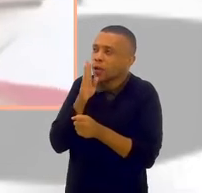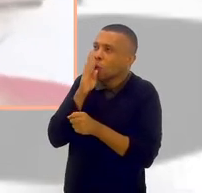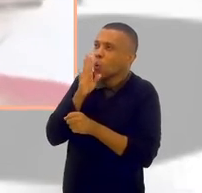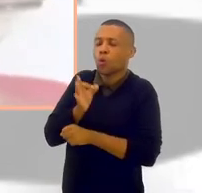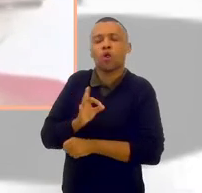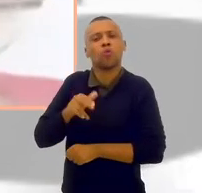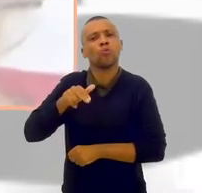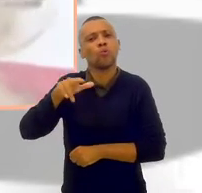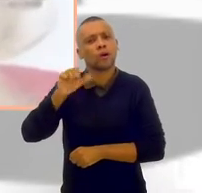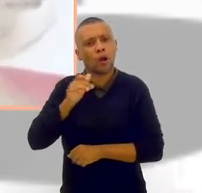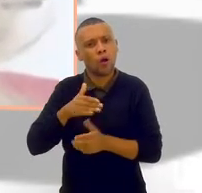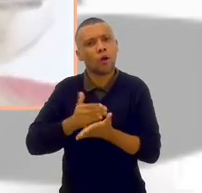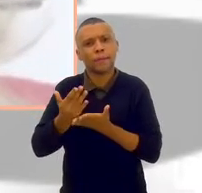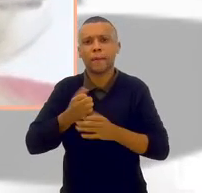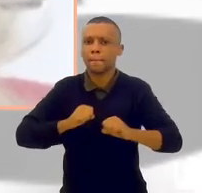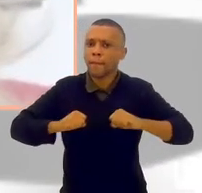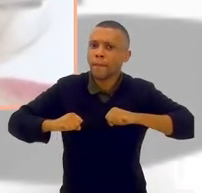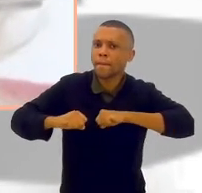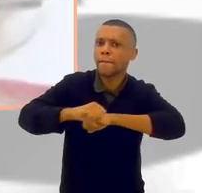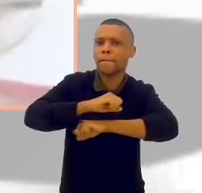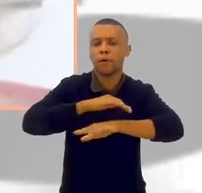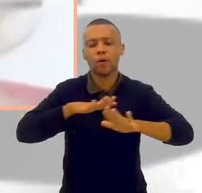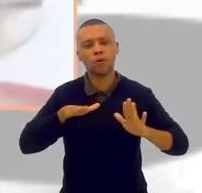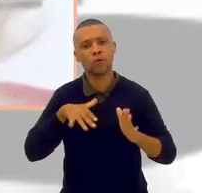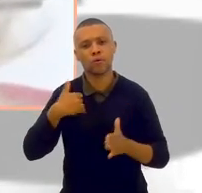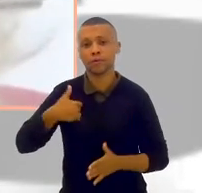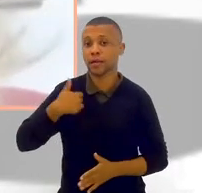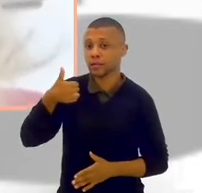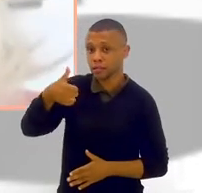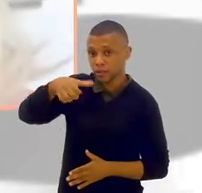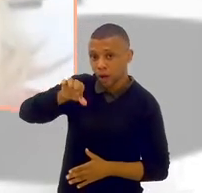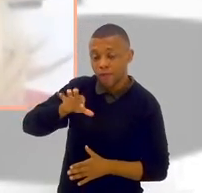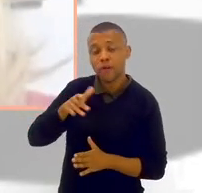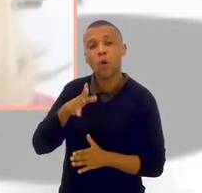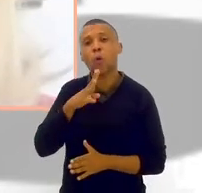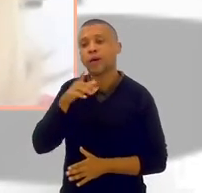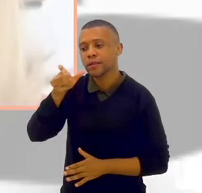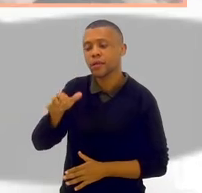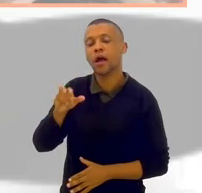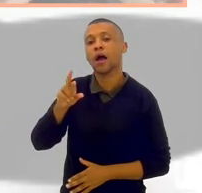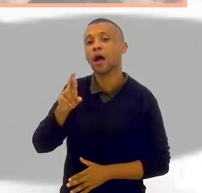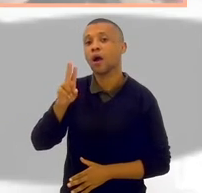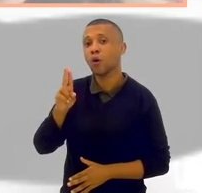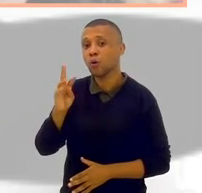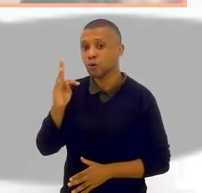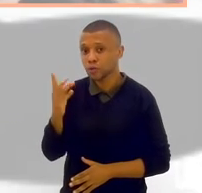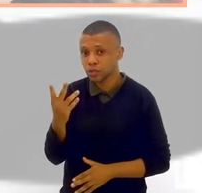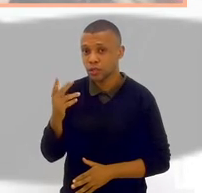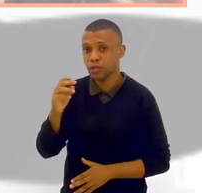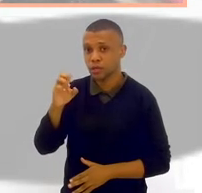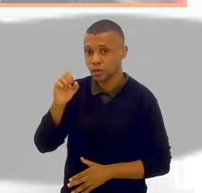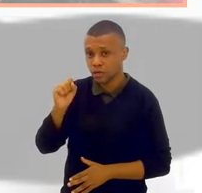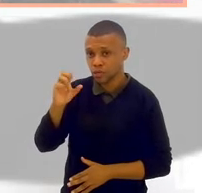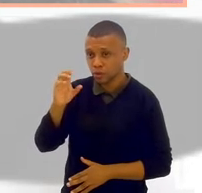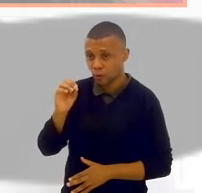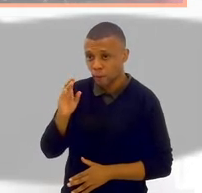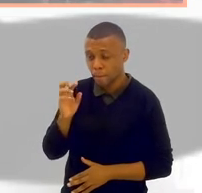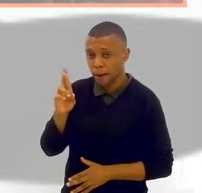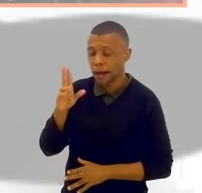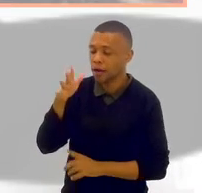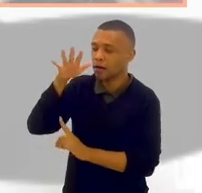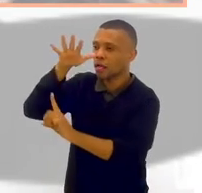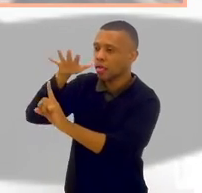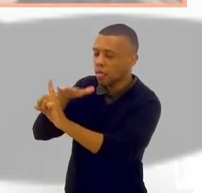participar de movimentos. E mais ou menos com 19 anos, eu conheci a Ruth Escobar, que ficou assim, ela, eu